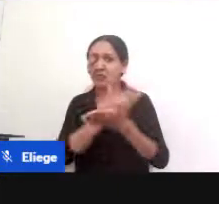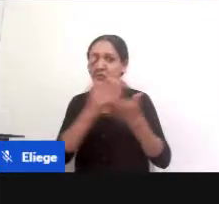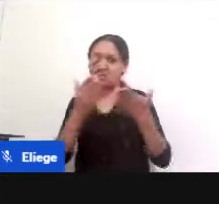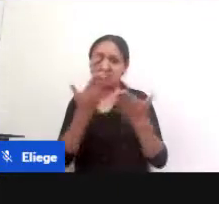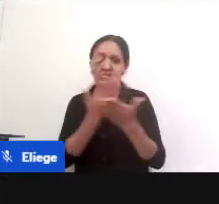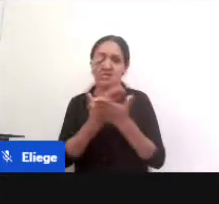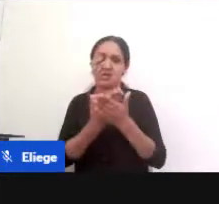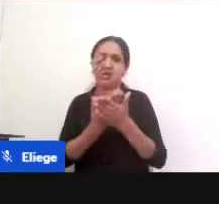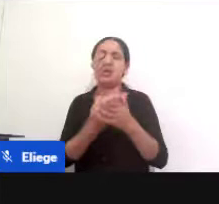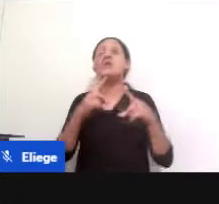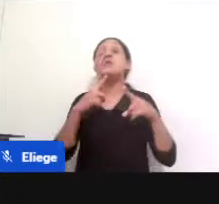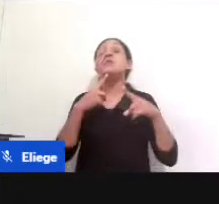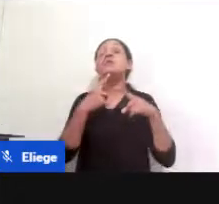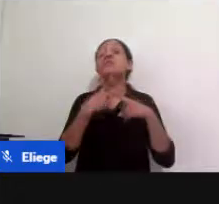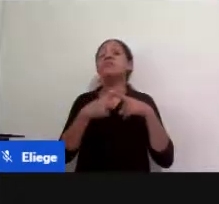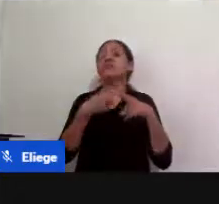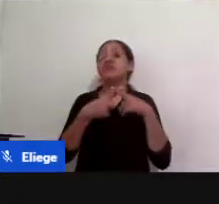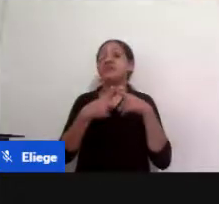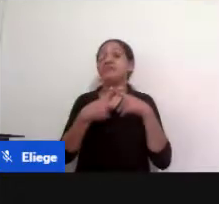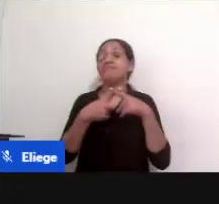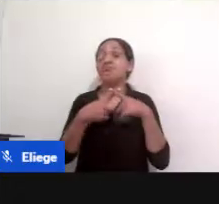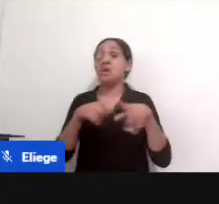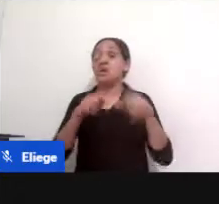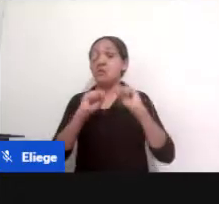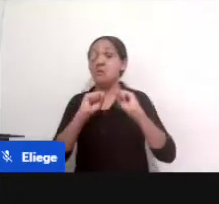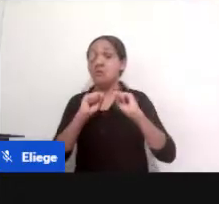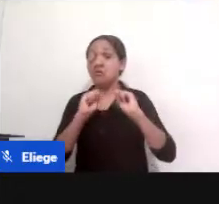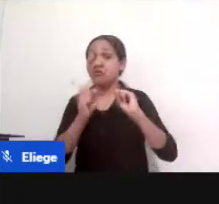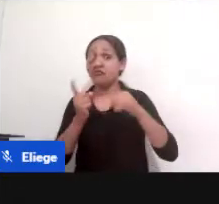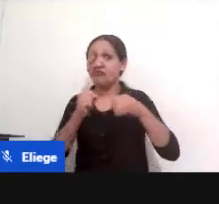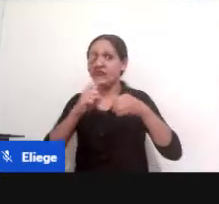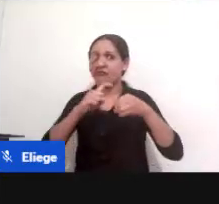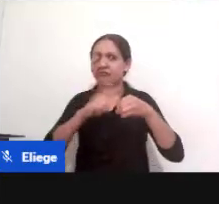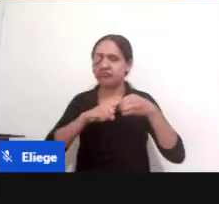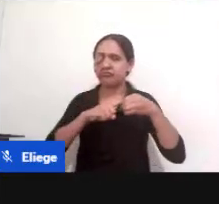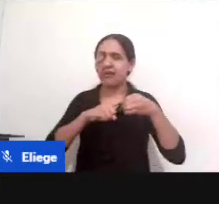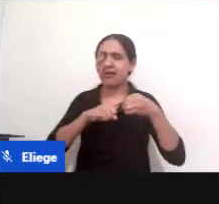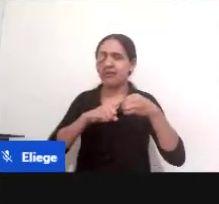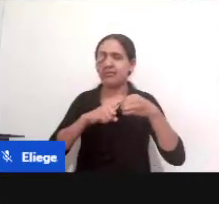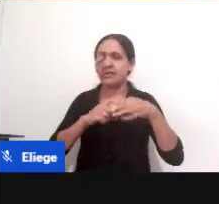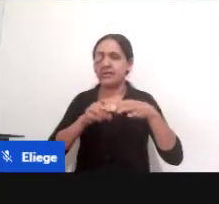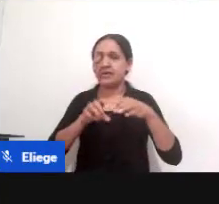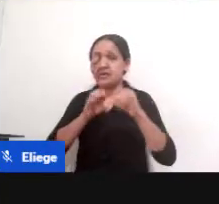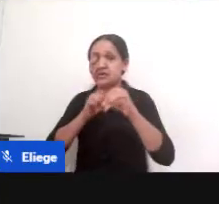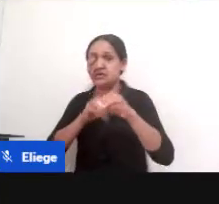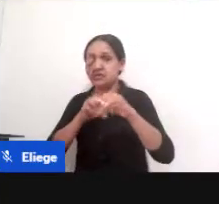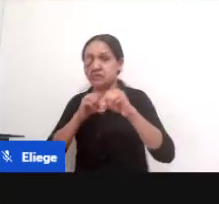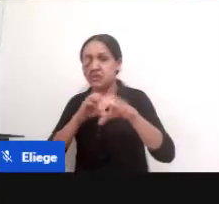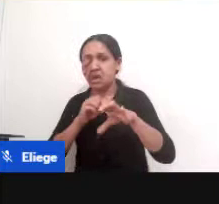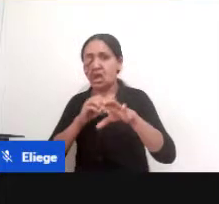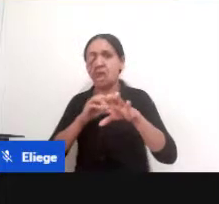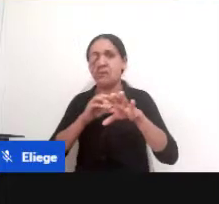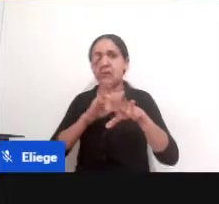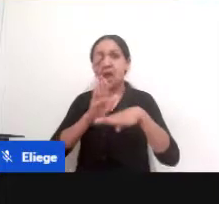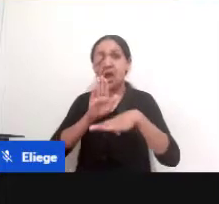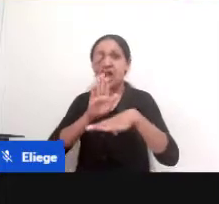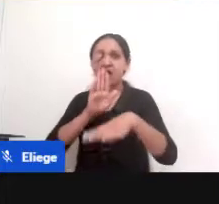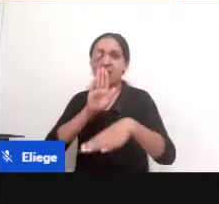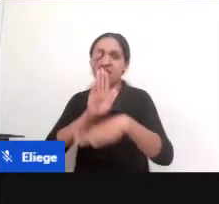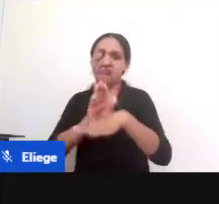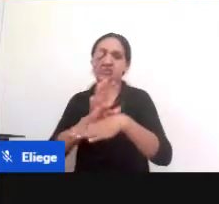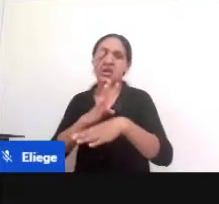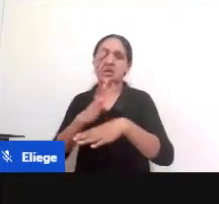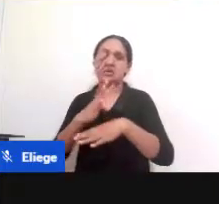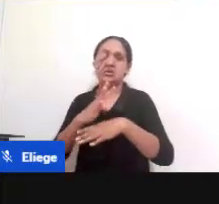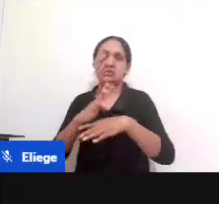Por quê? Porque você pode retomar esses conhecimentos. Vamos supor que você vai trabalhar a questão da caminhada sobre